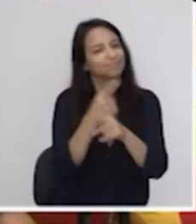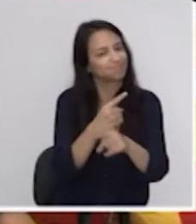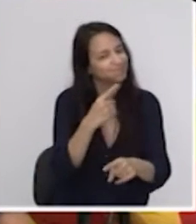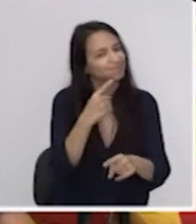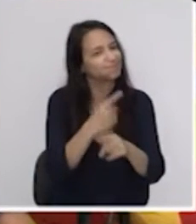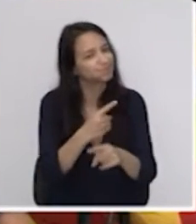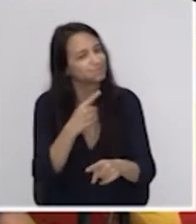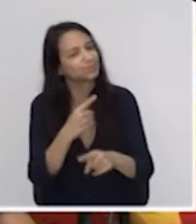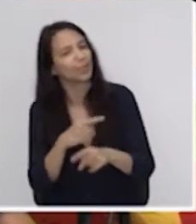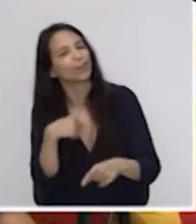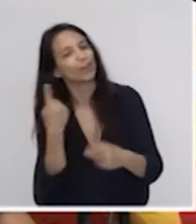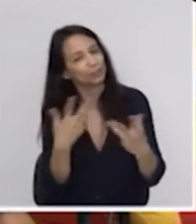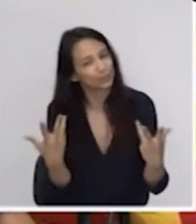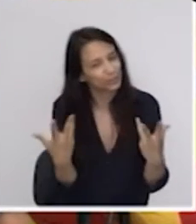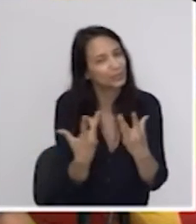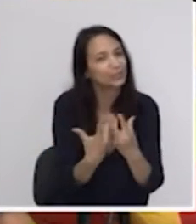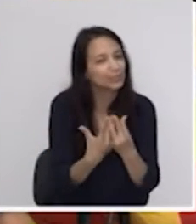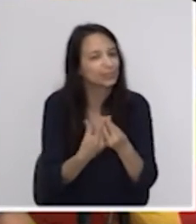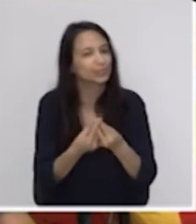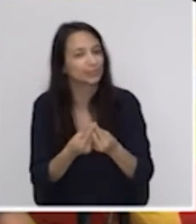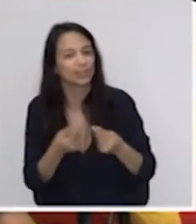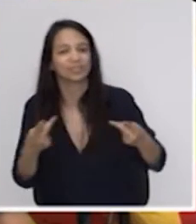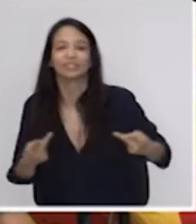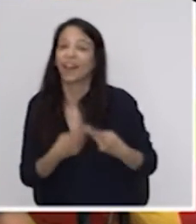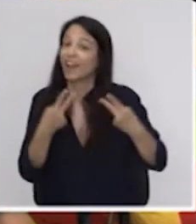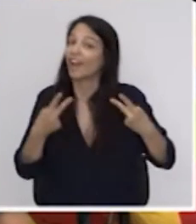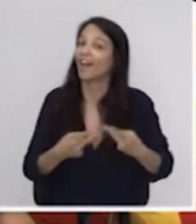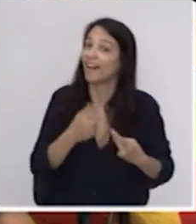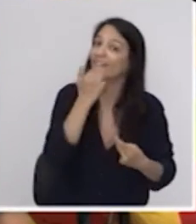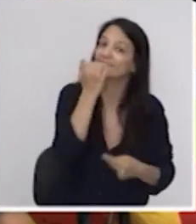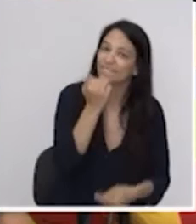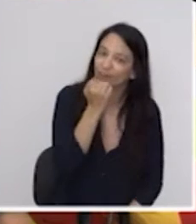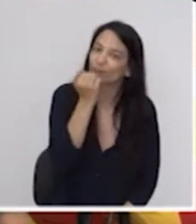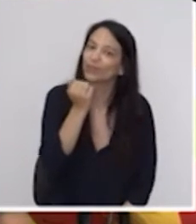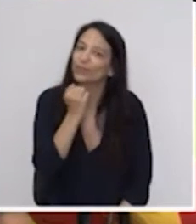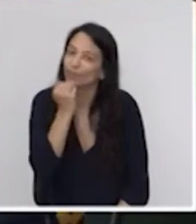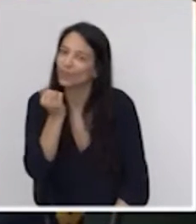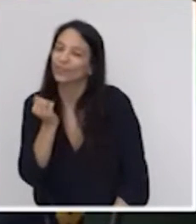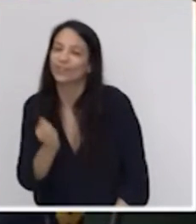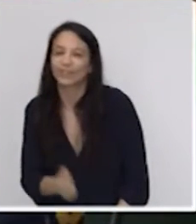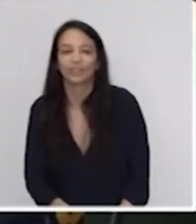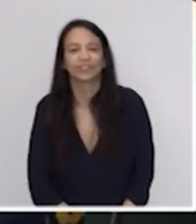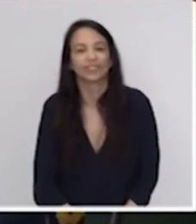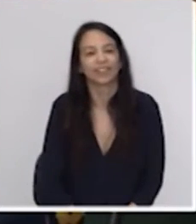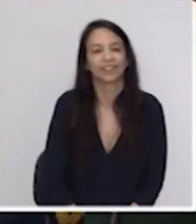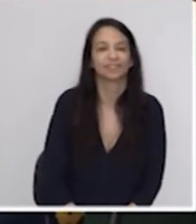nos juntamos todos é uma salada de fruta.